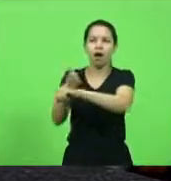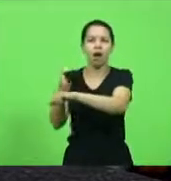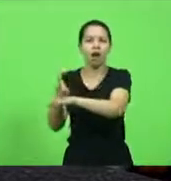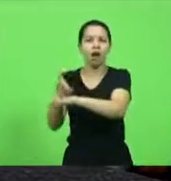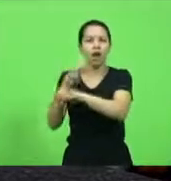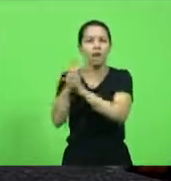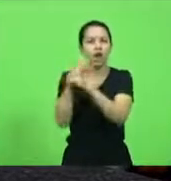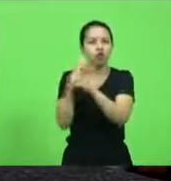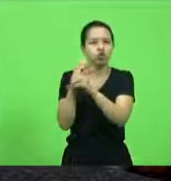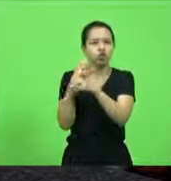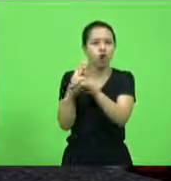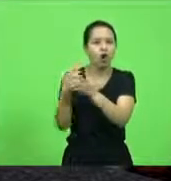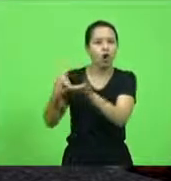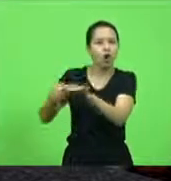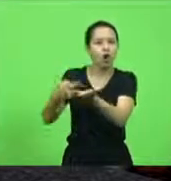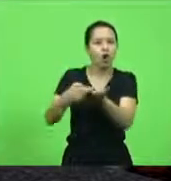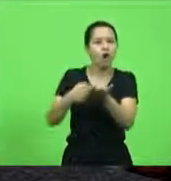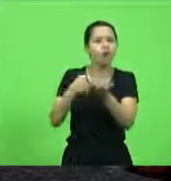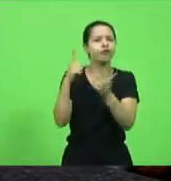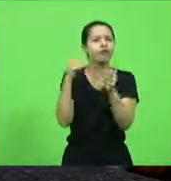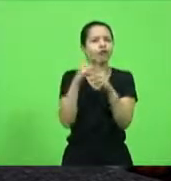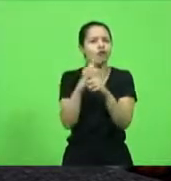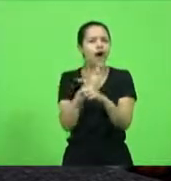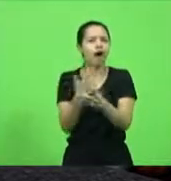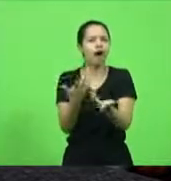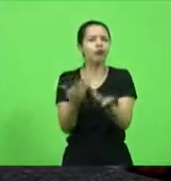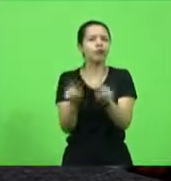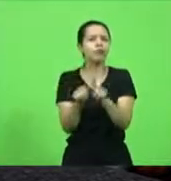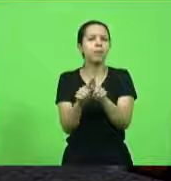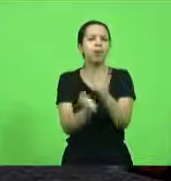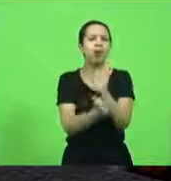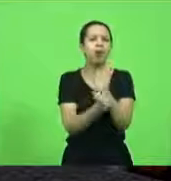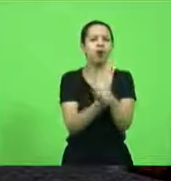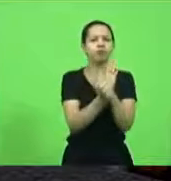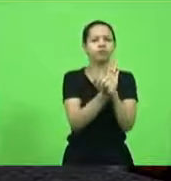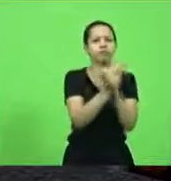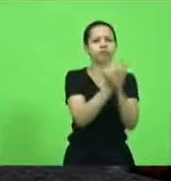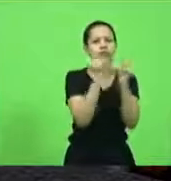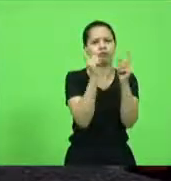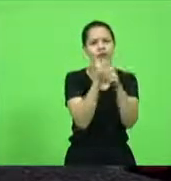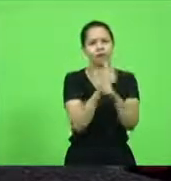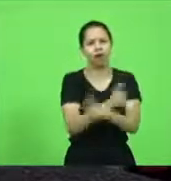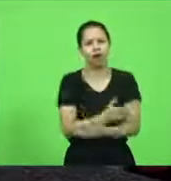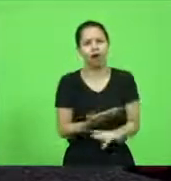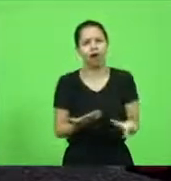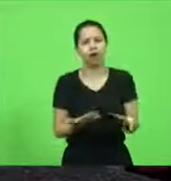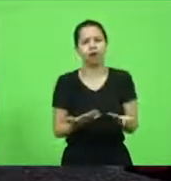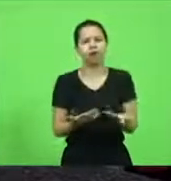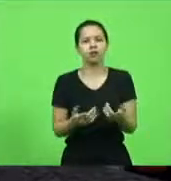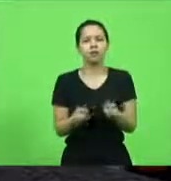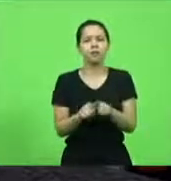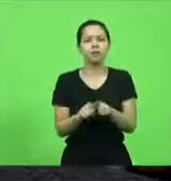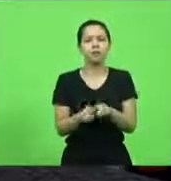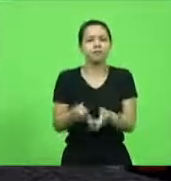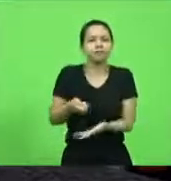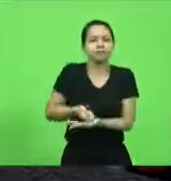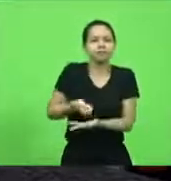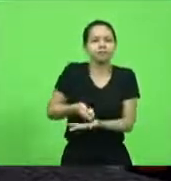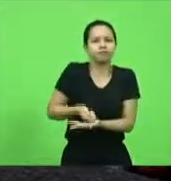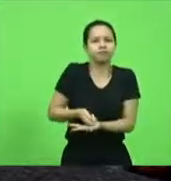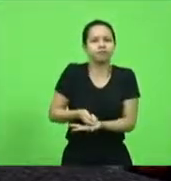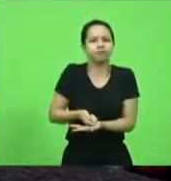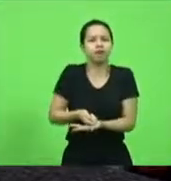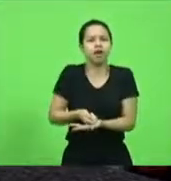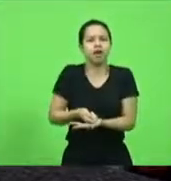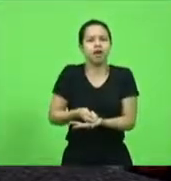laboratórios, dificuldades burocráticas, exigências de que os testes sejam feitos no